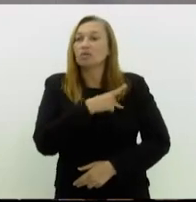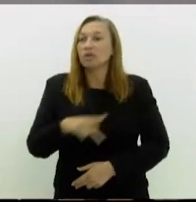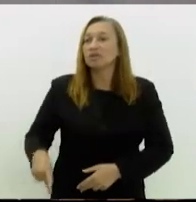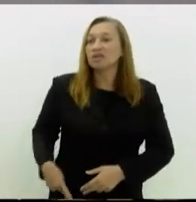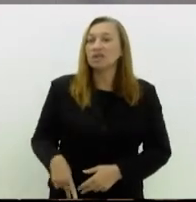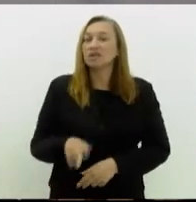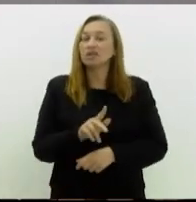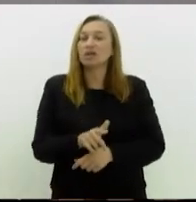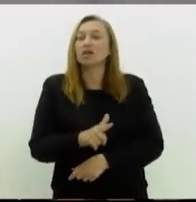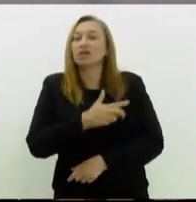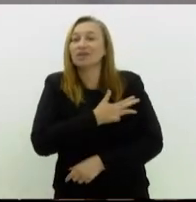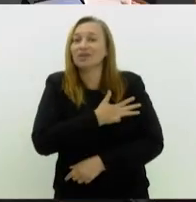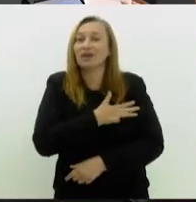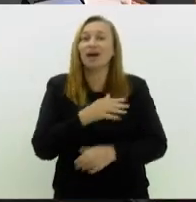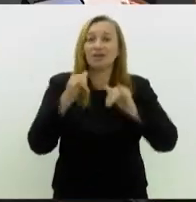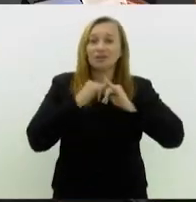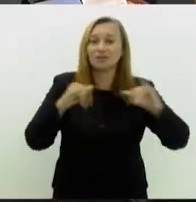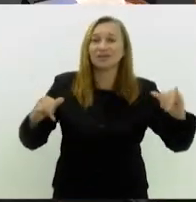Lula